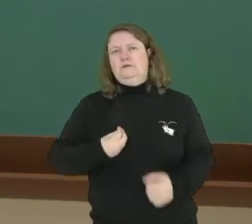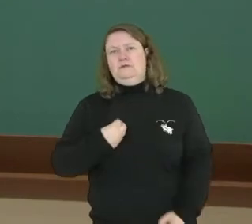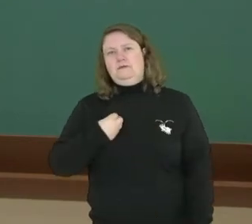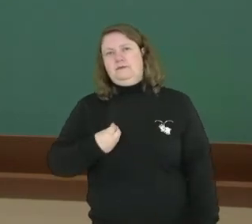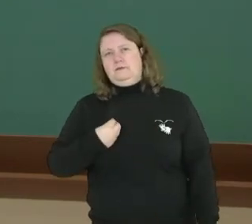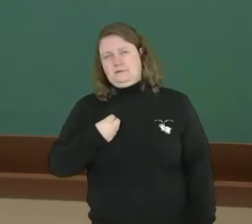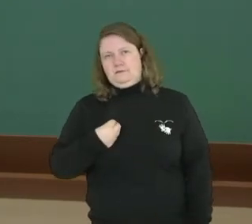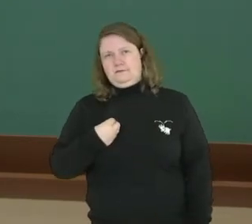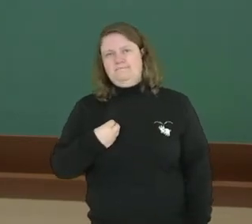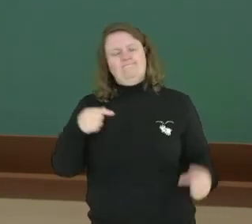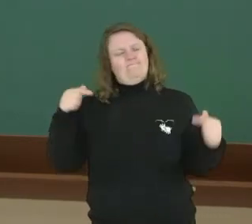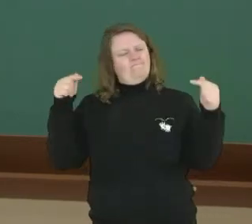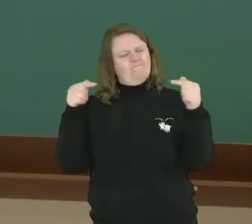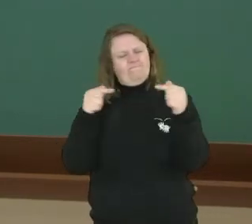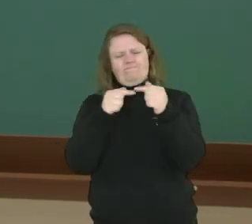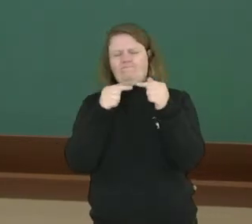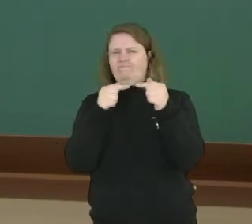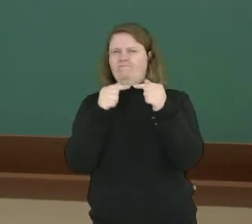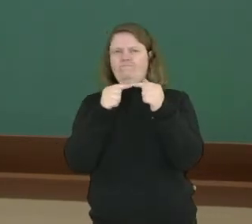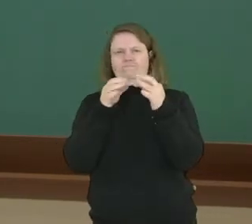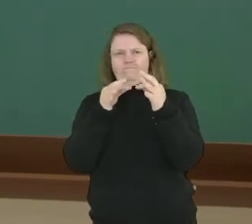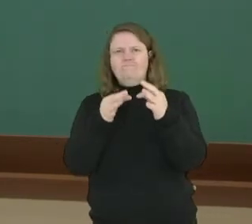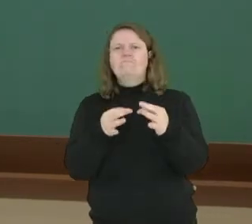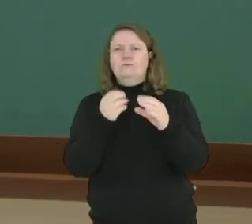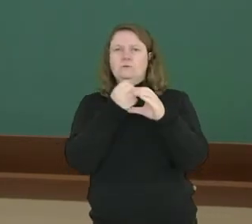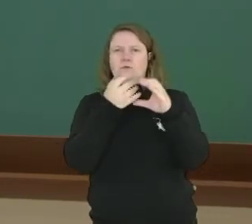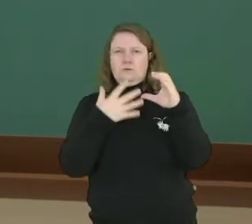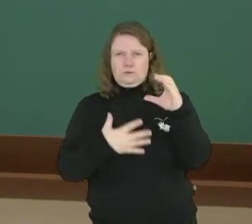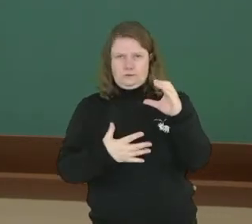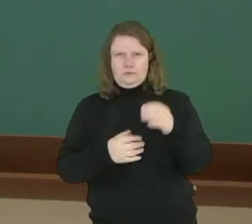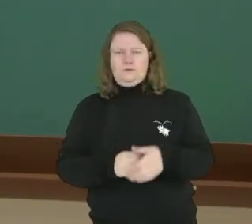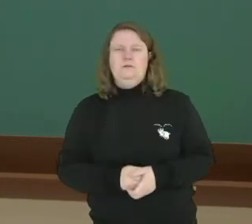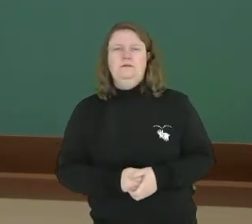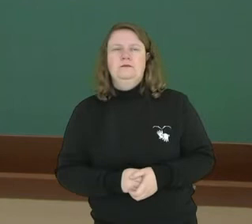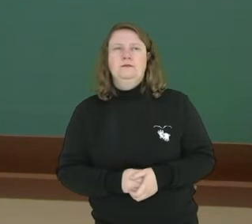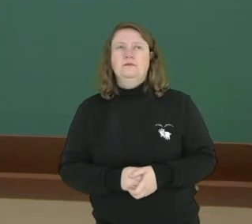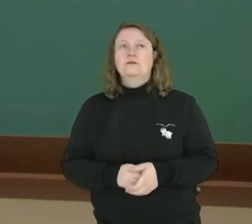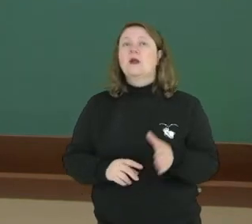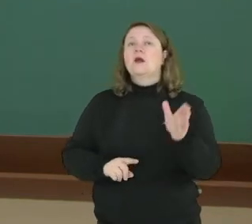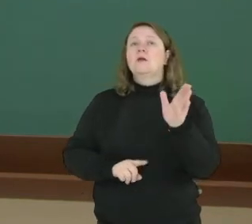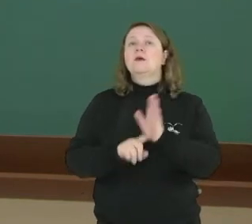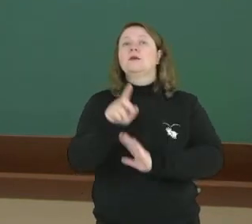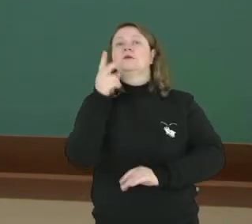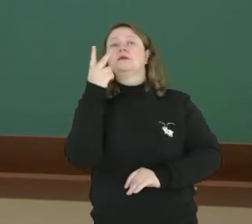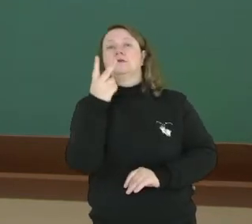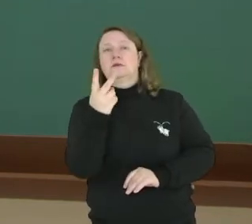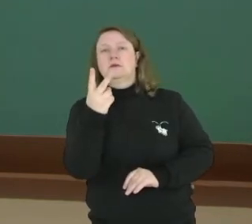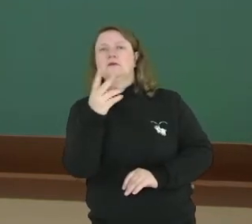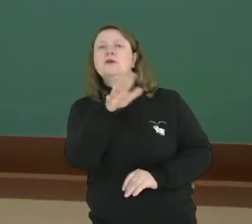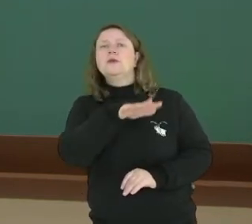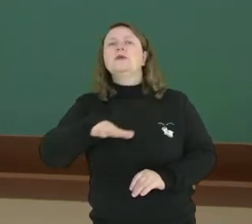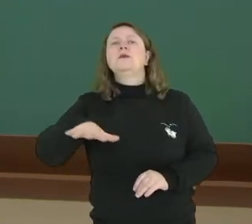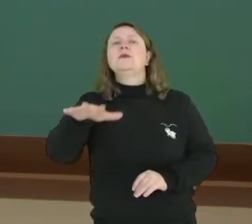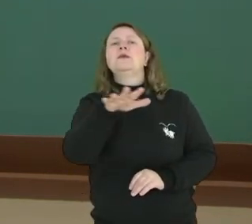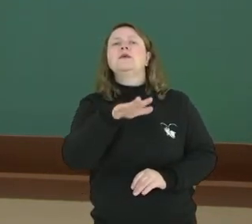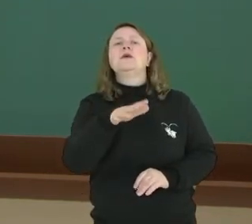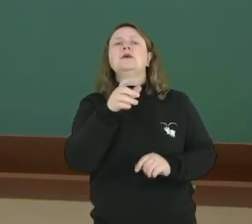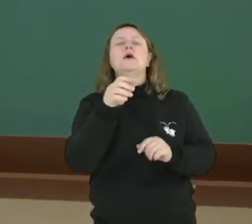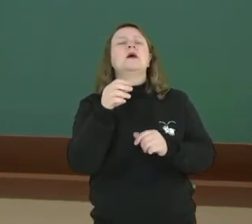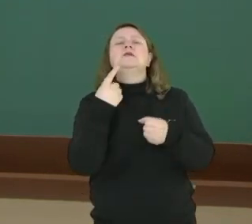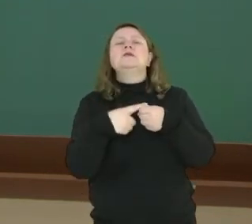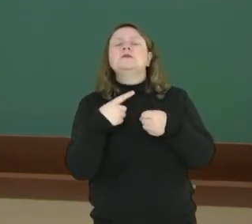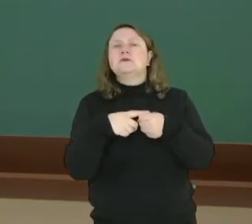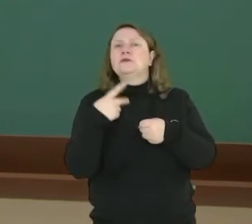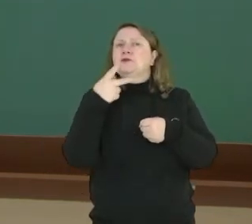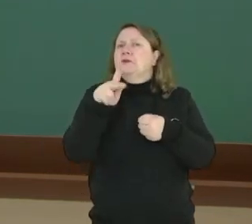está relacionado com essa característica de vegetação. E a outra perguntinha, e na região onde você mora, como é a